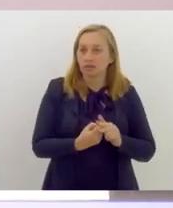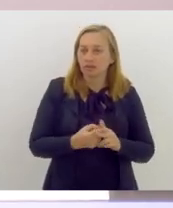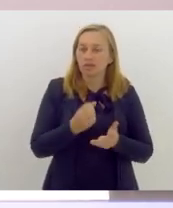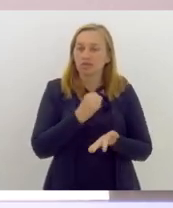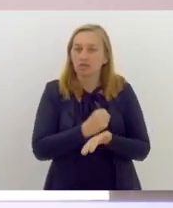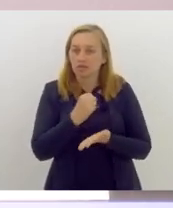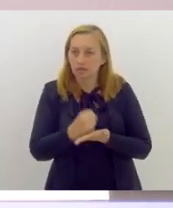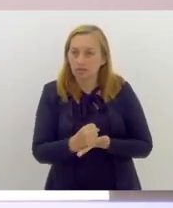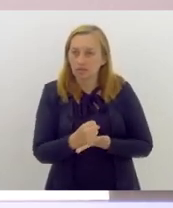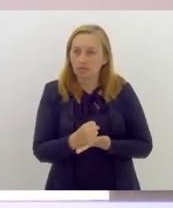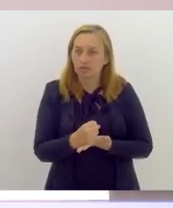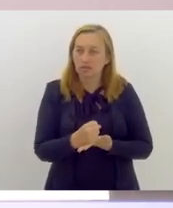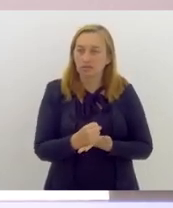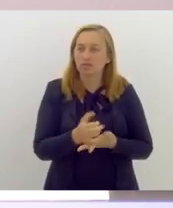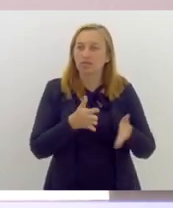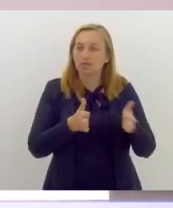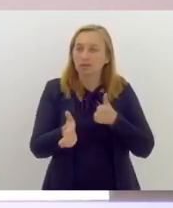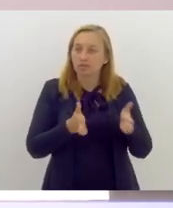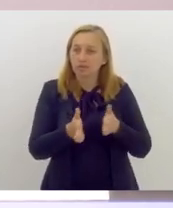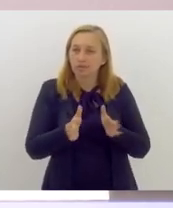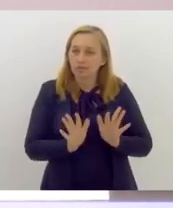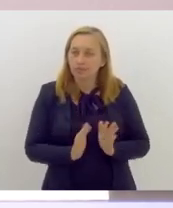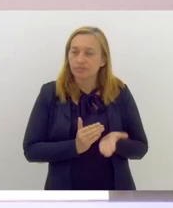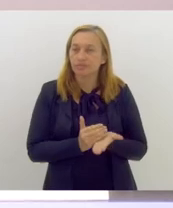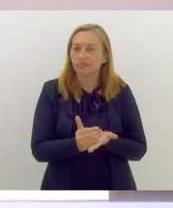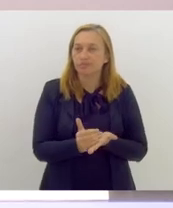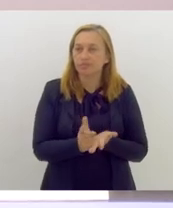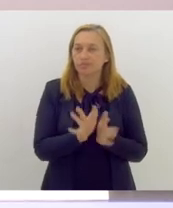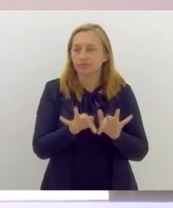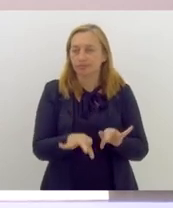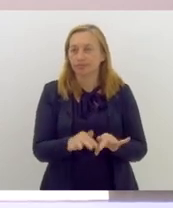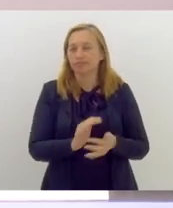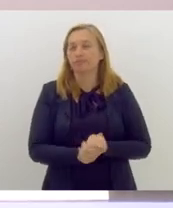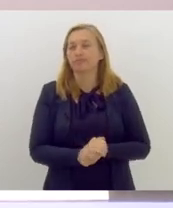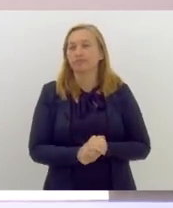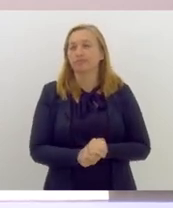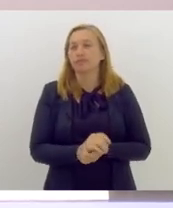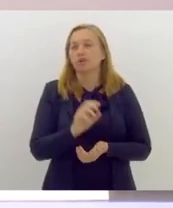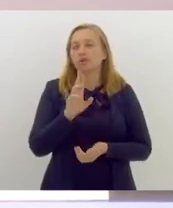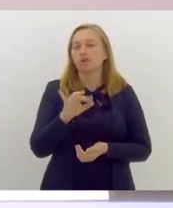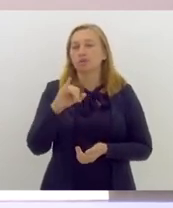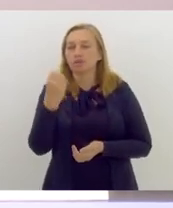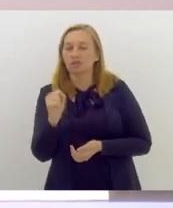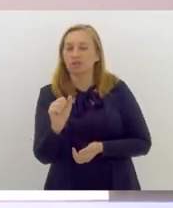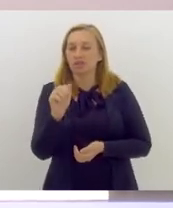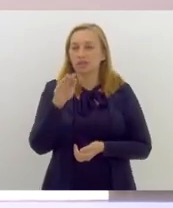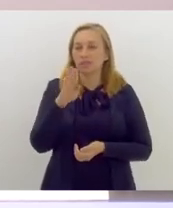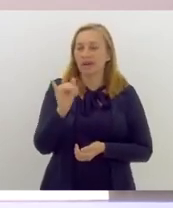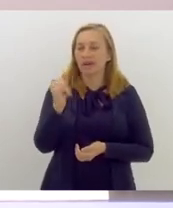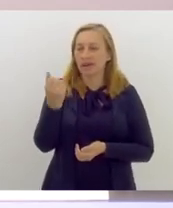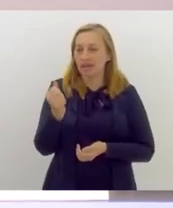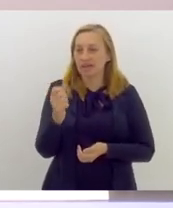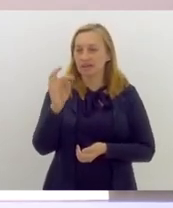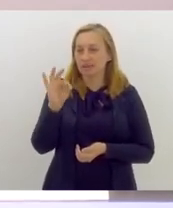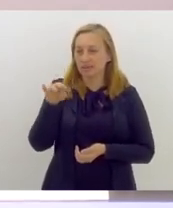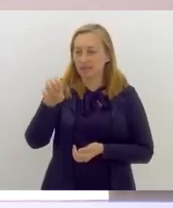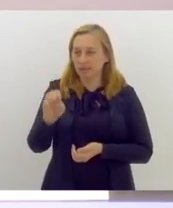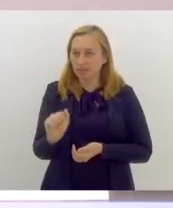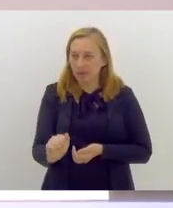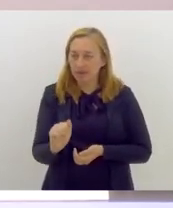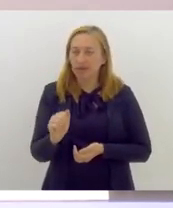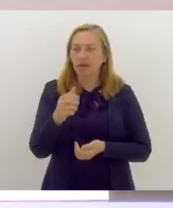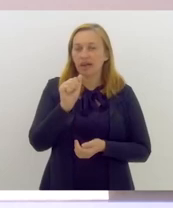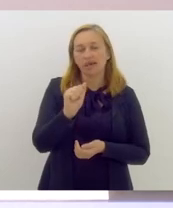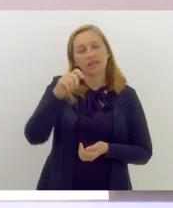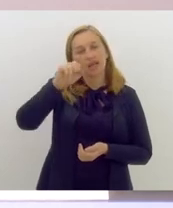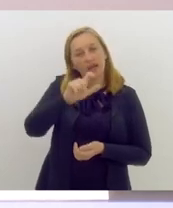alterando o prazo de início e funcionamento para as usina temereca na Baía de sepeti pedido agora está em honesto da Nael